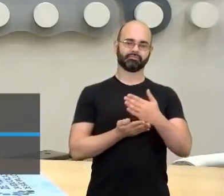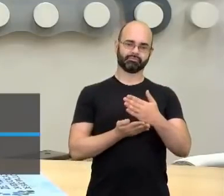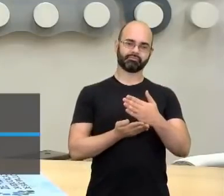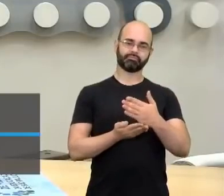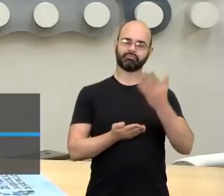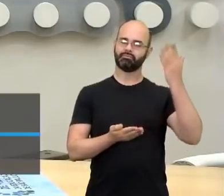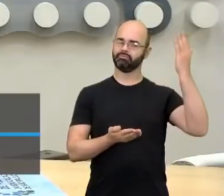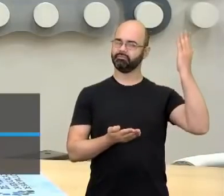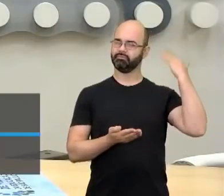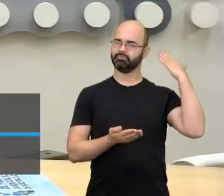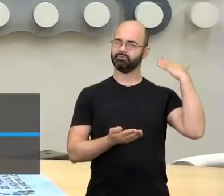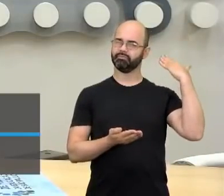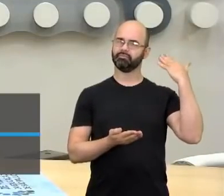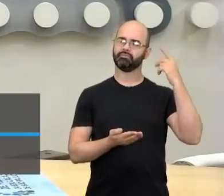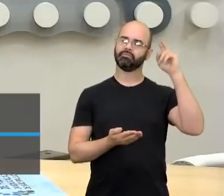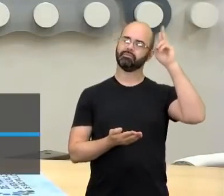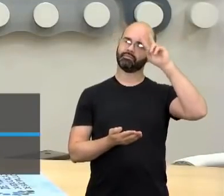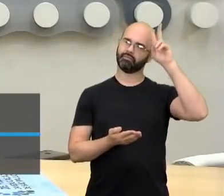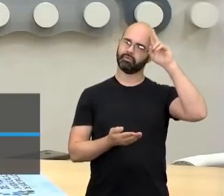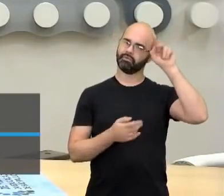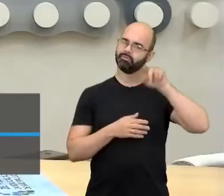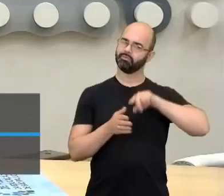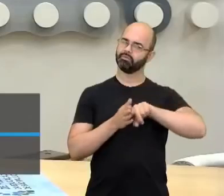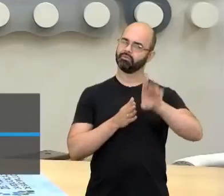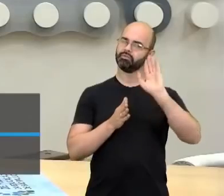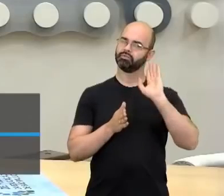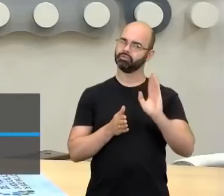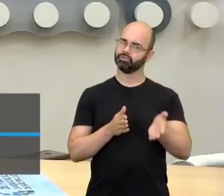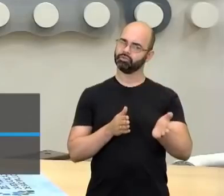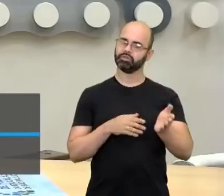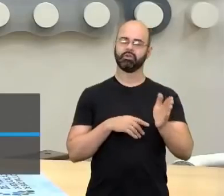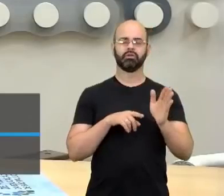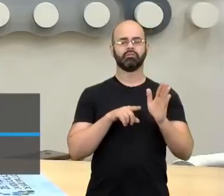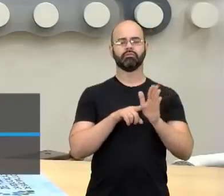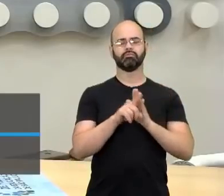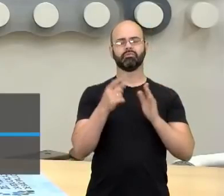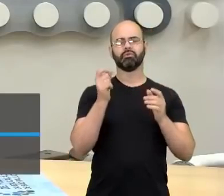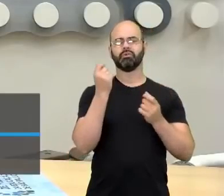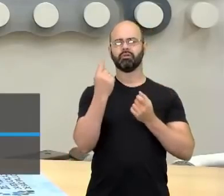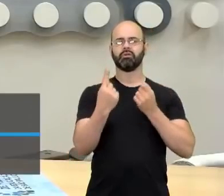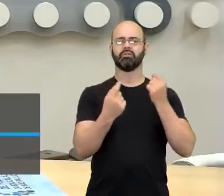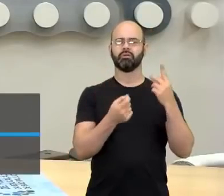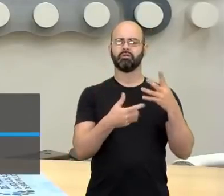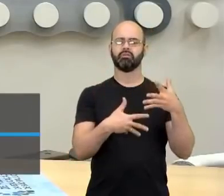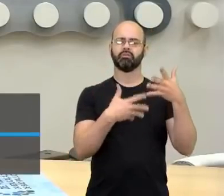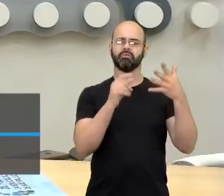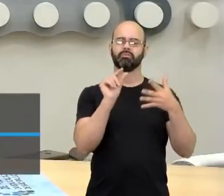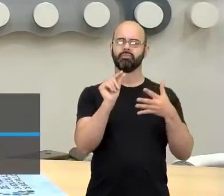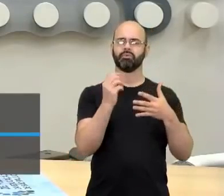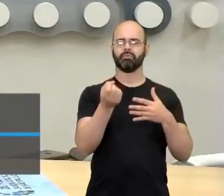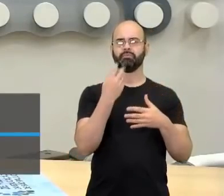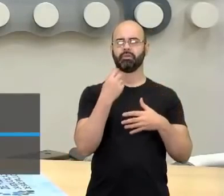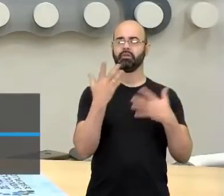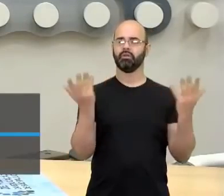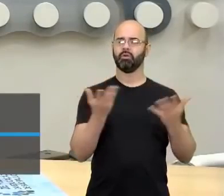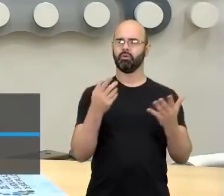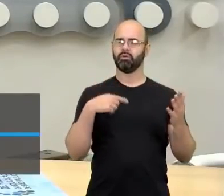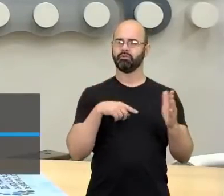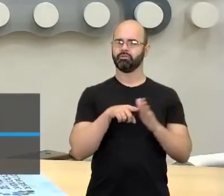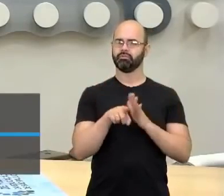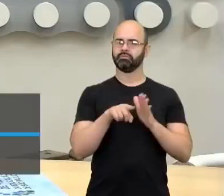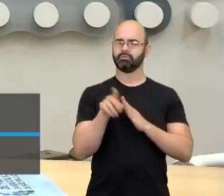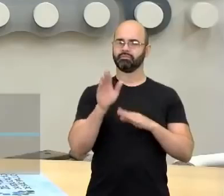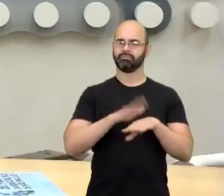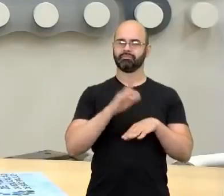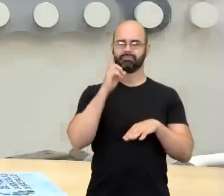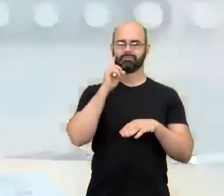aula passada já perguntei alguma coisa assim do tipo e poucas questões subiram. E hoje eu quero saber com mais detalhes. Então, tem uma questão aí